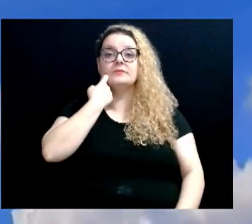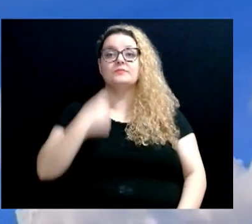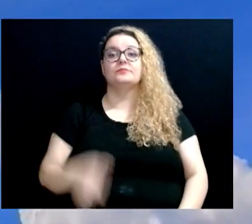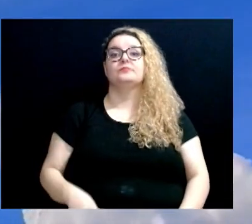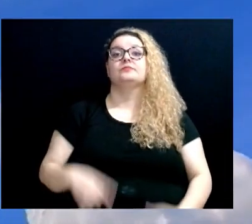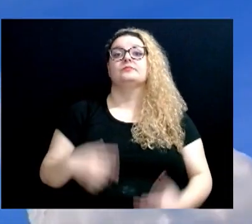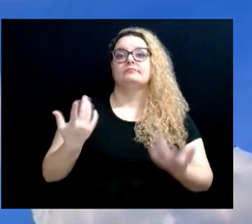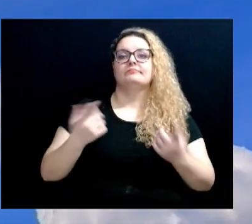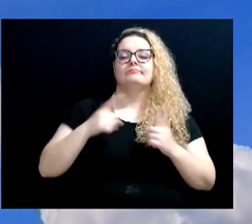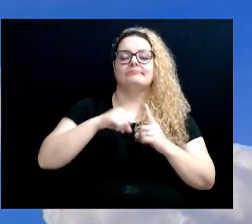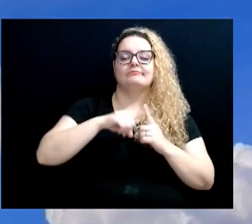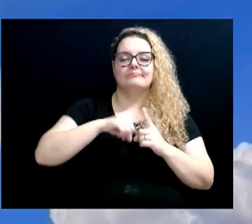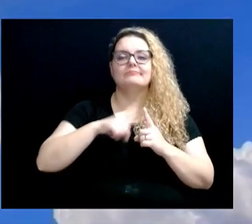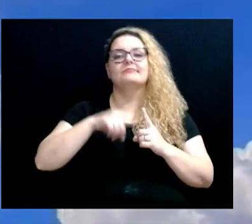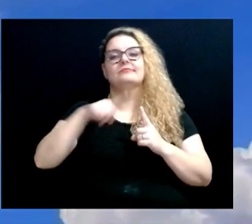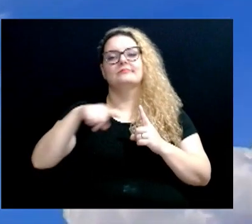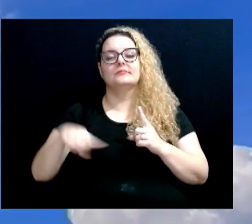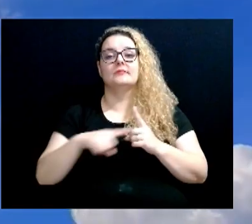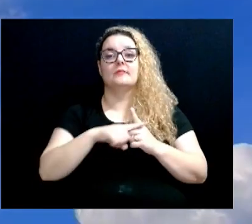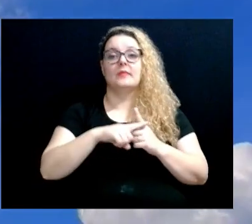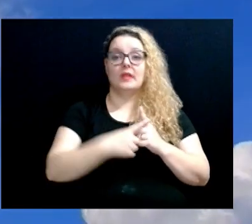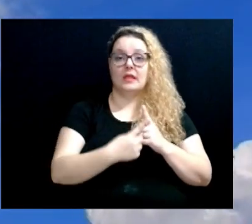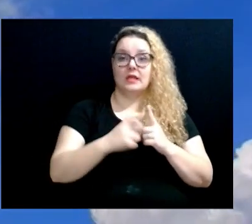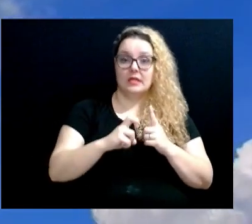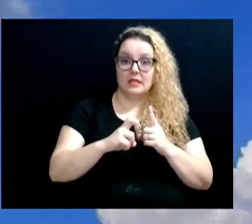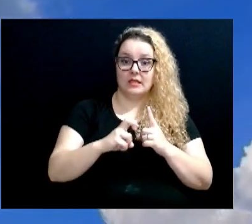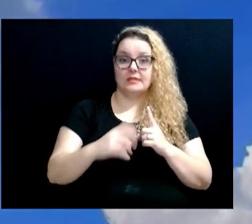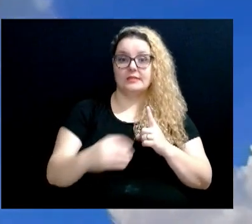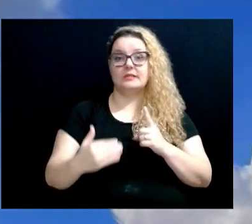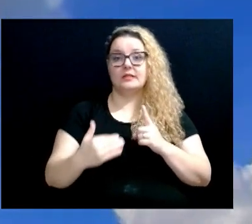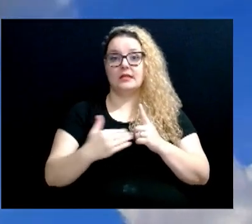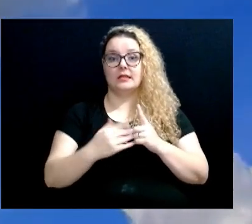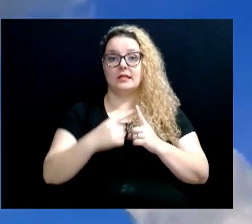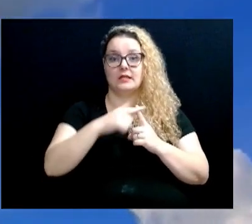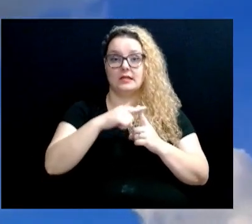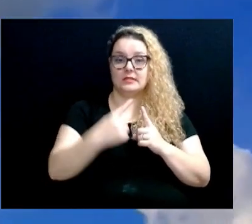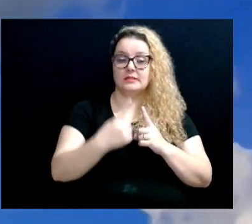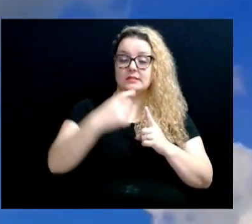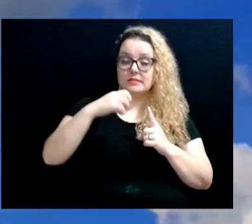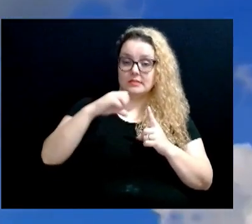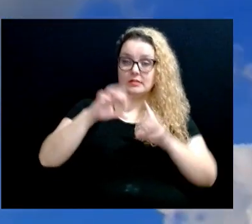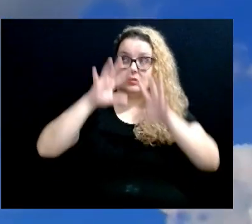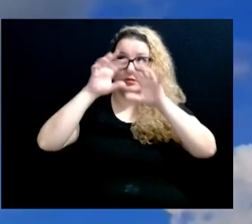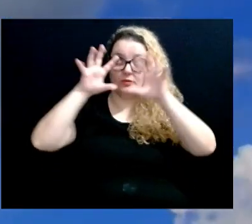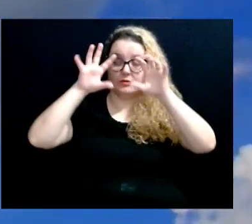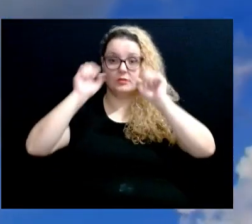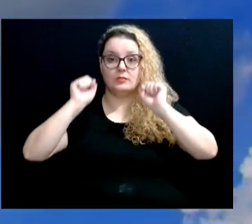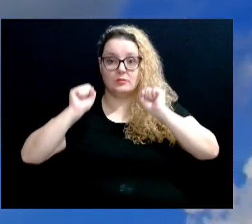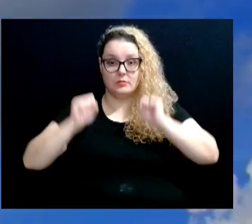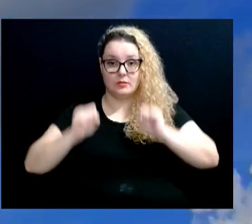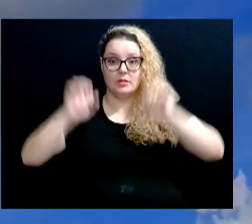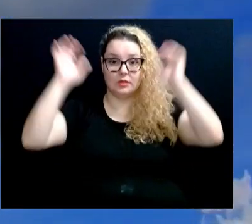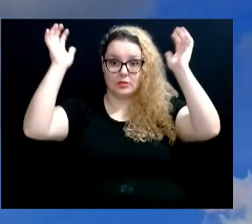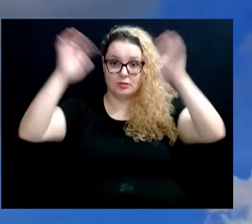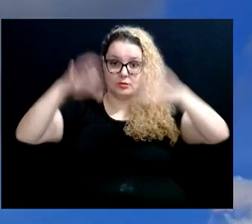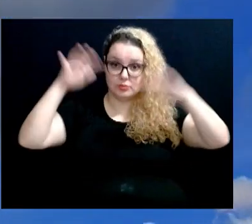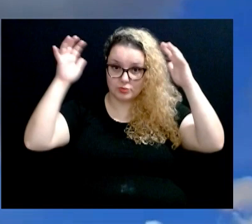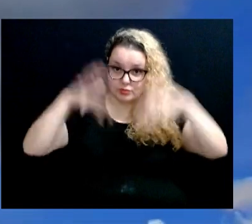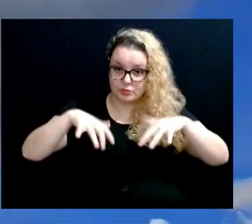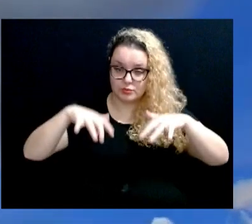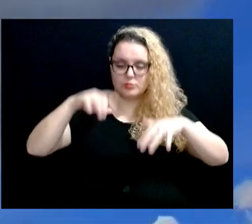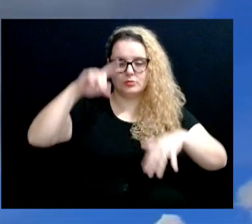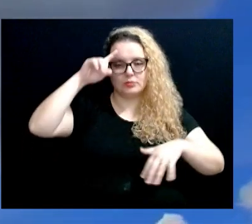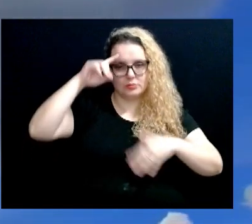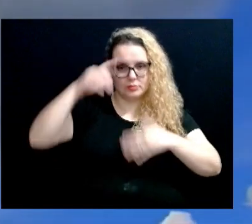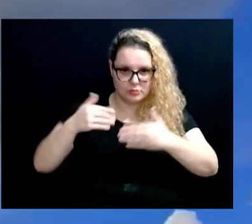devem variar entre 15 e 19 graus, com muitas nuvens e possibilidades de pancadas de chuva ao longo do dia.